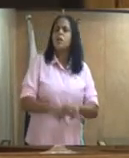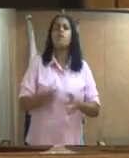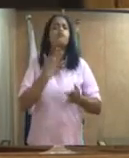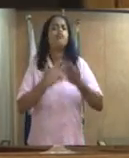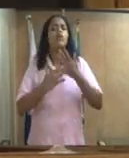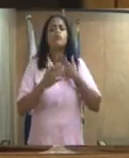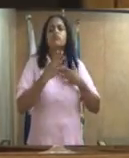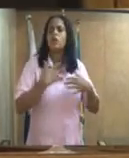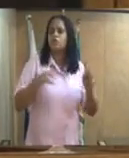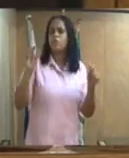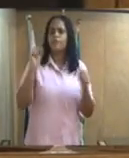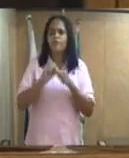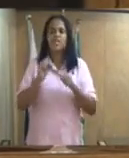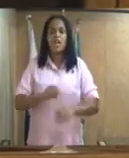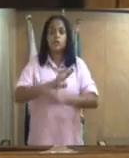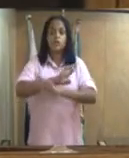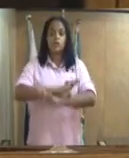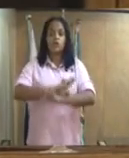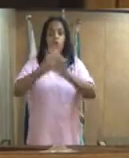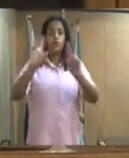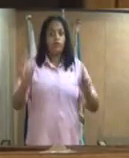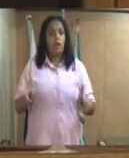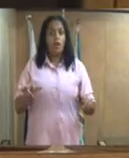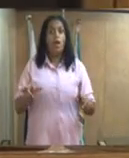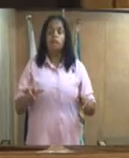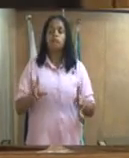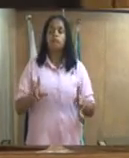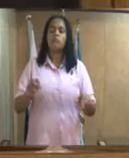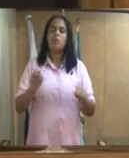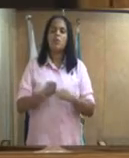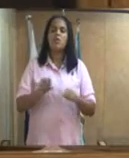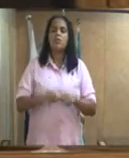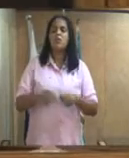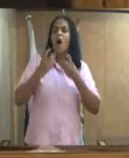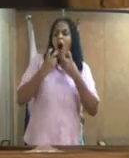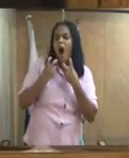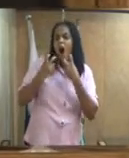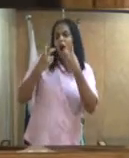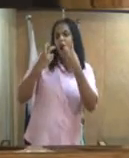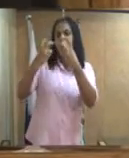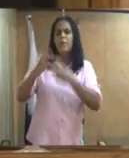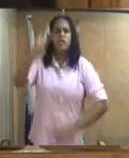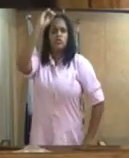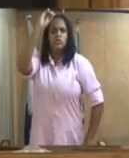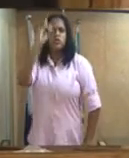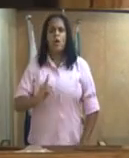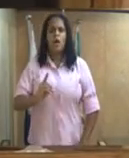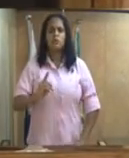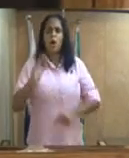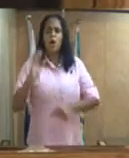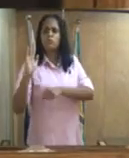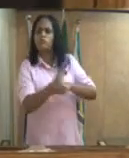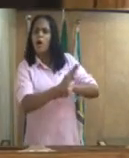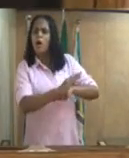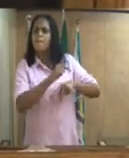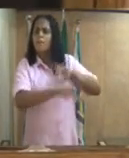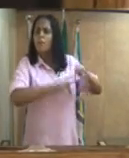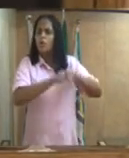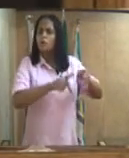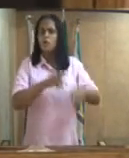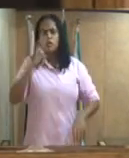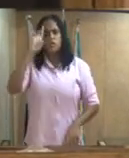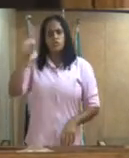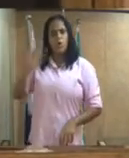de fazer diferente, de realmente brigar pelos direitos da população. Senhor presidente,